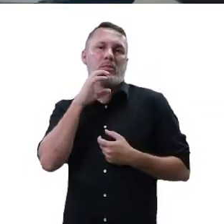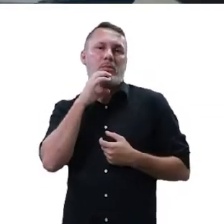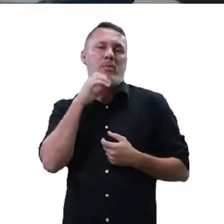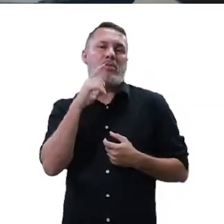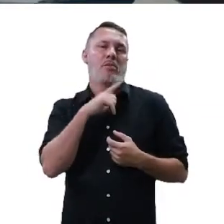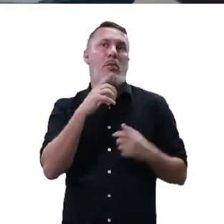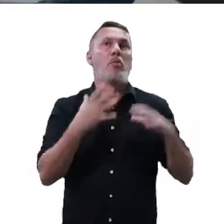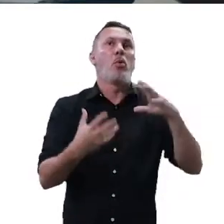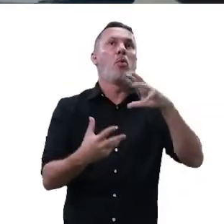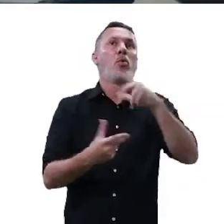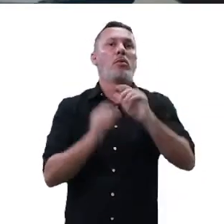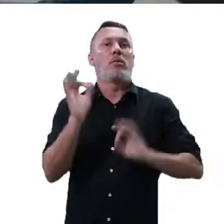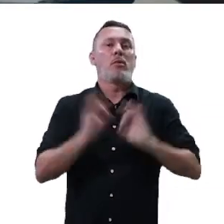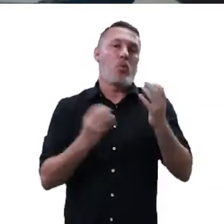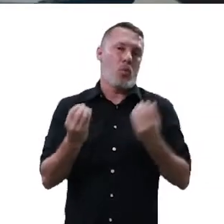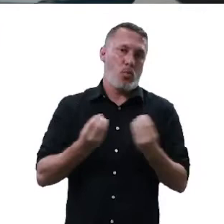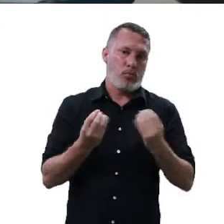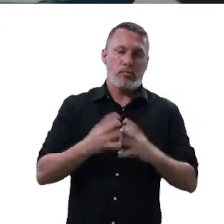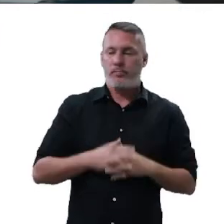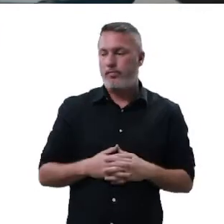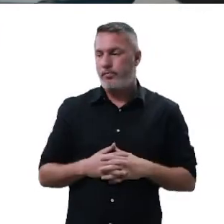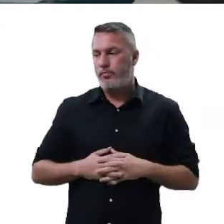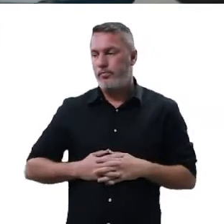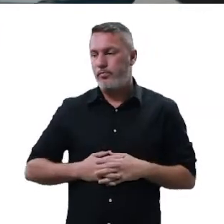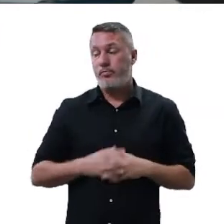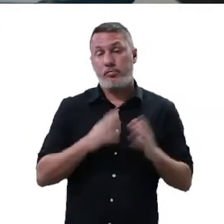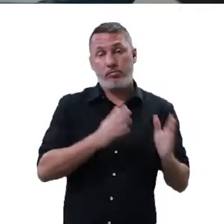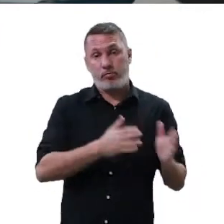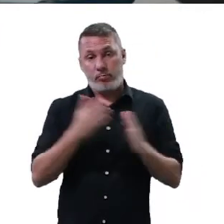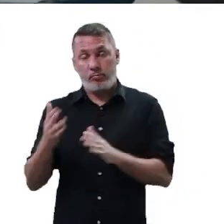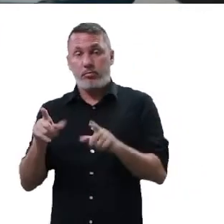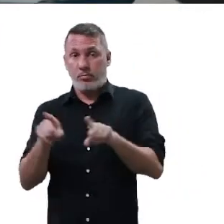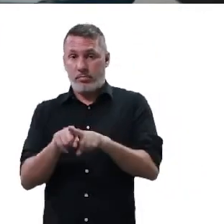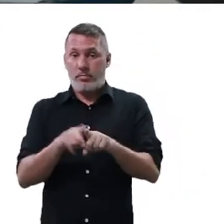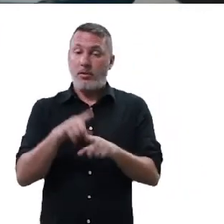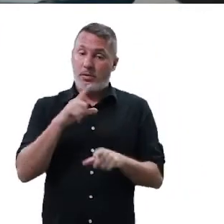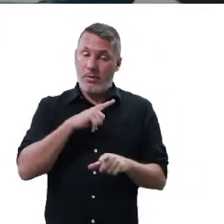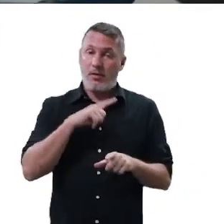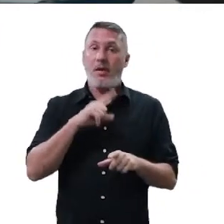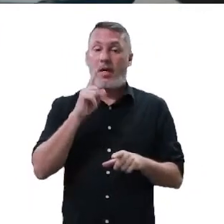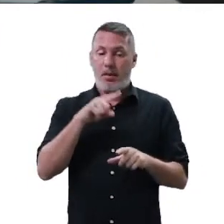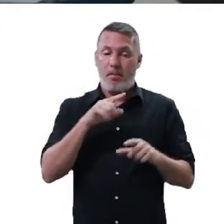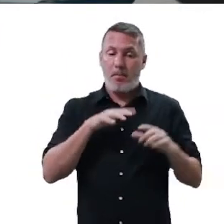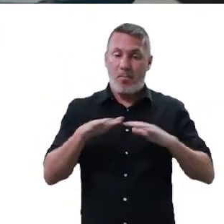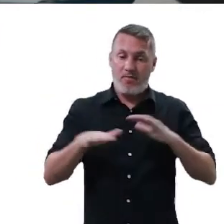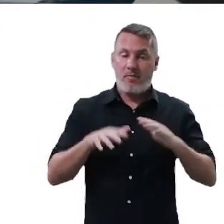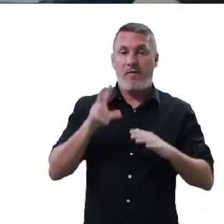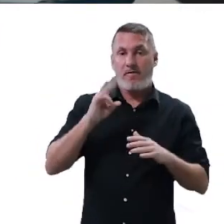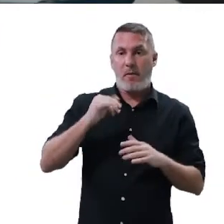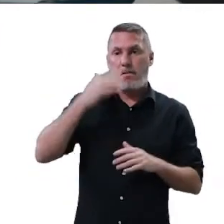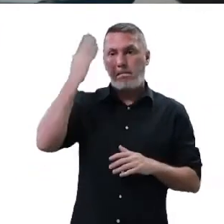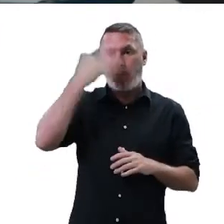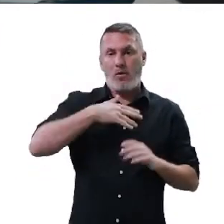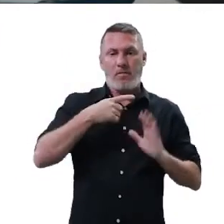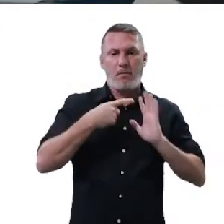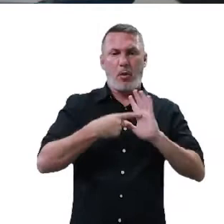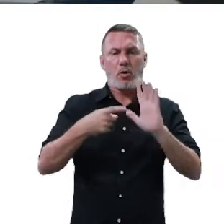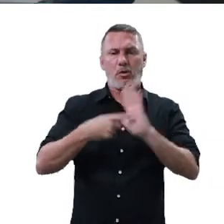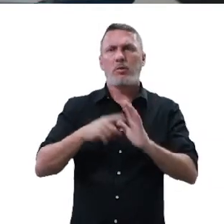do qual tudo que existe foi moldado. Então, assim entraram em um movimento de busca pelo